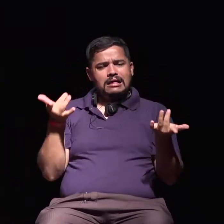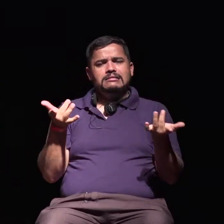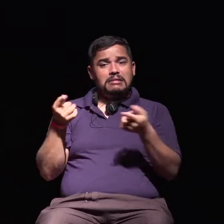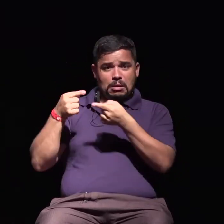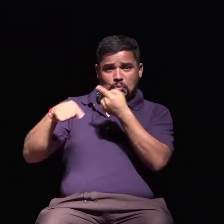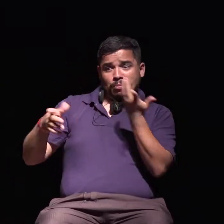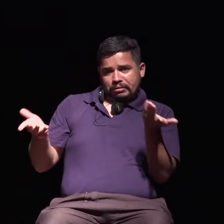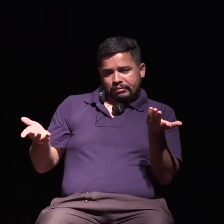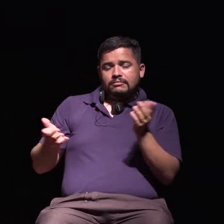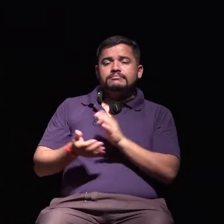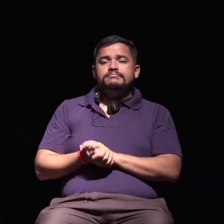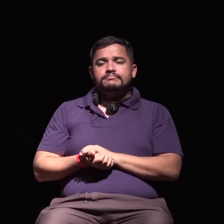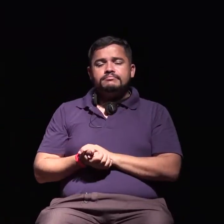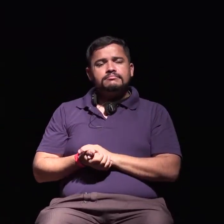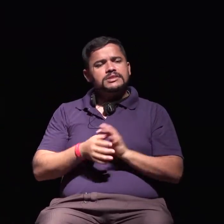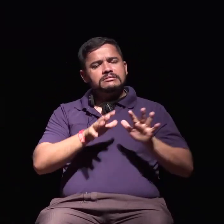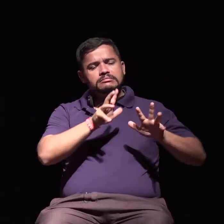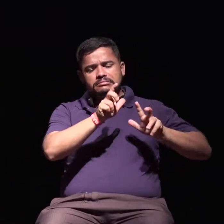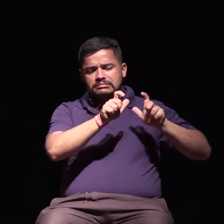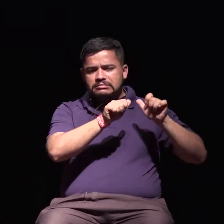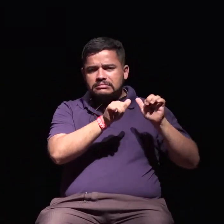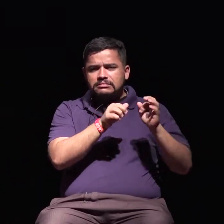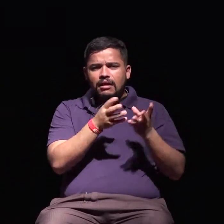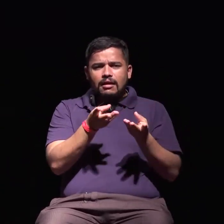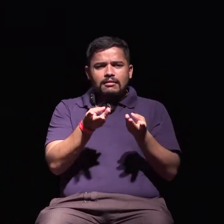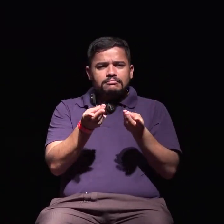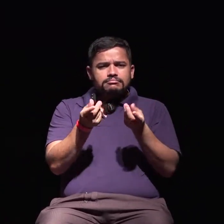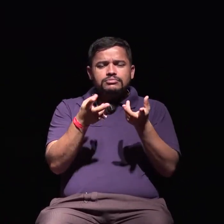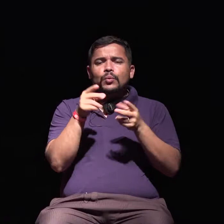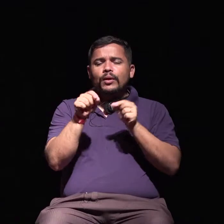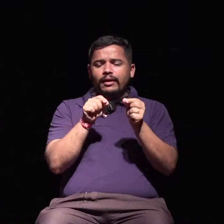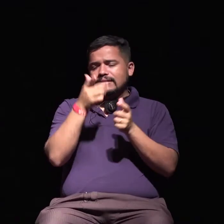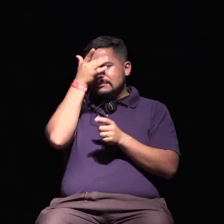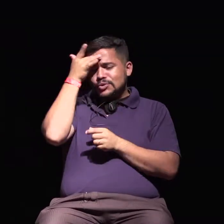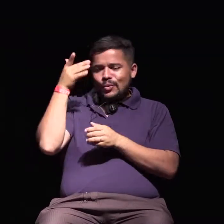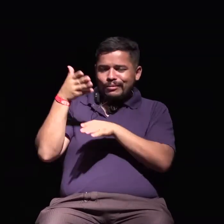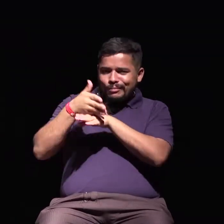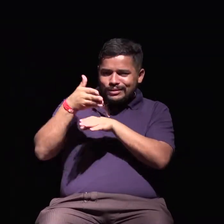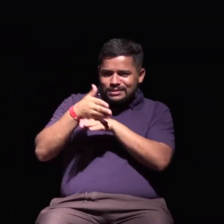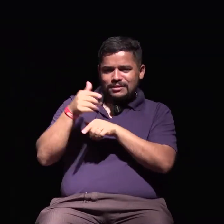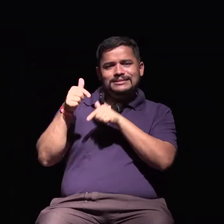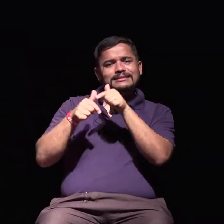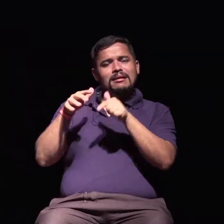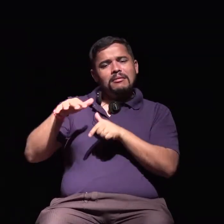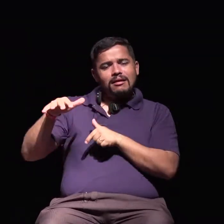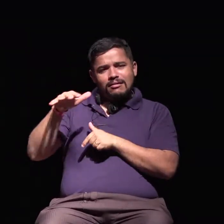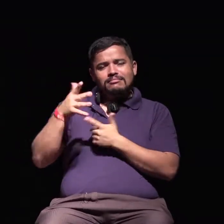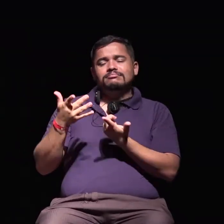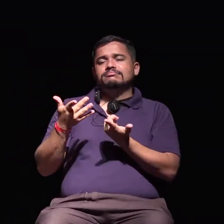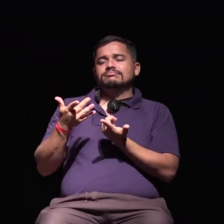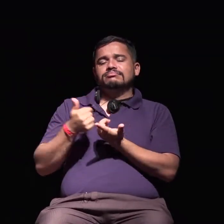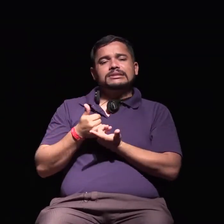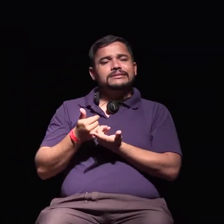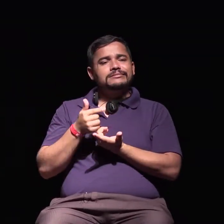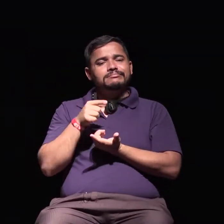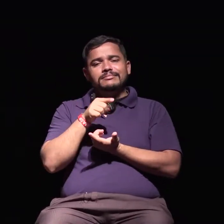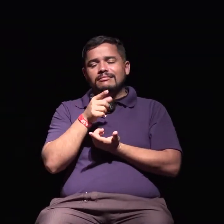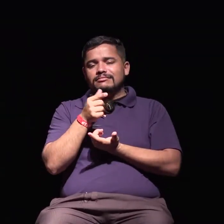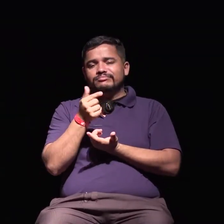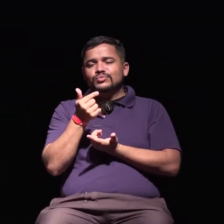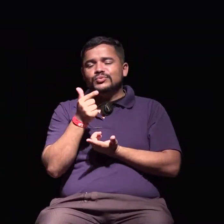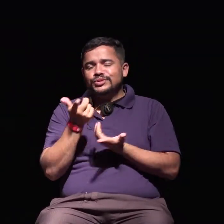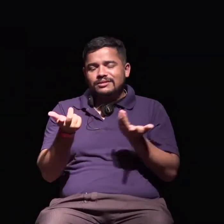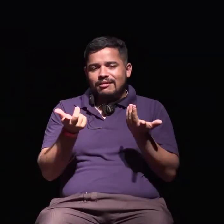obra, O Bicho, eu pude vivenciar a integração do espectador participante nos seus trabalhos. E, para mim, ali já não havia